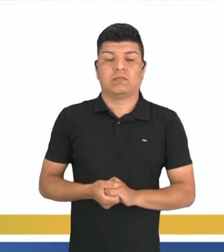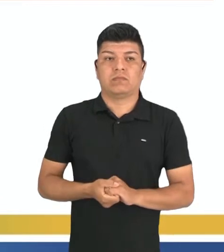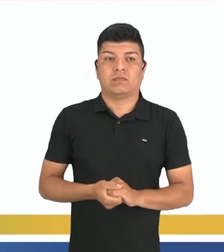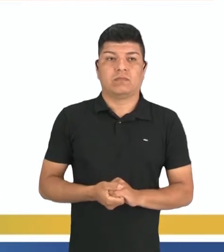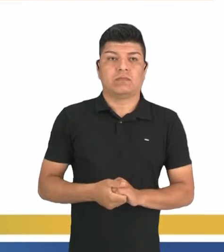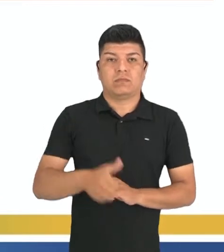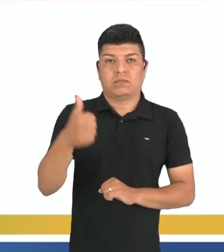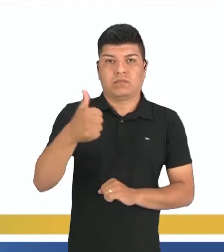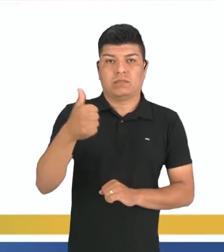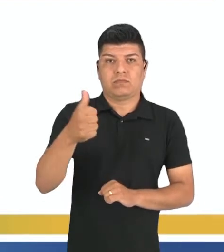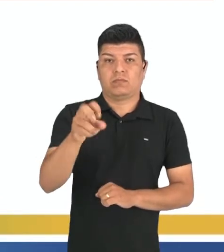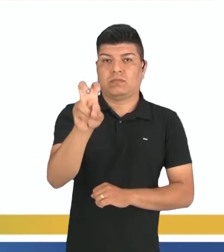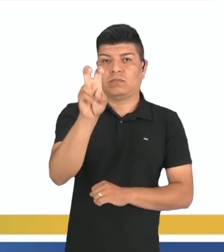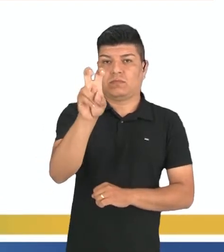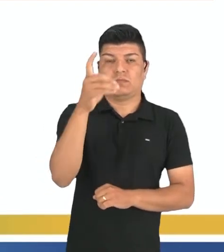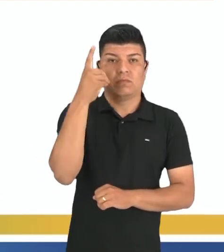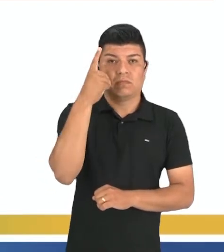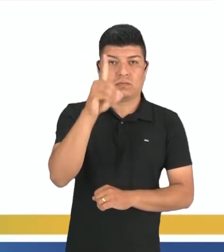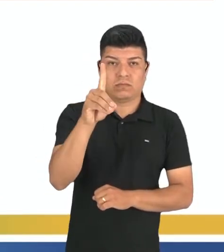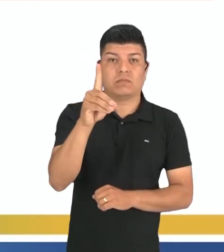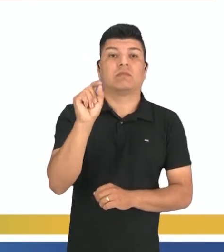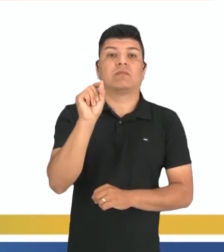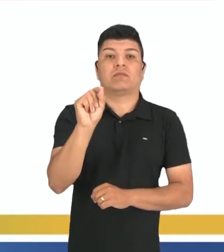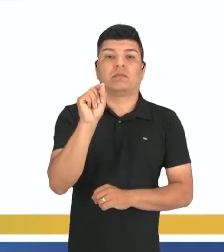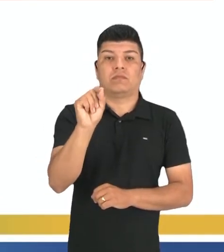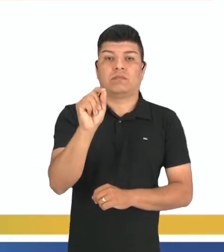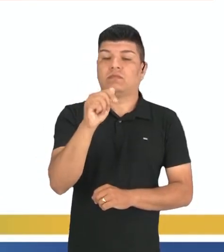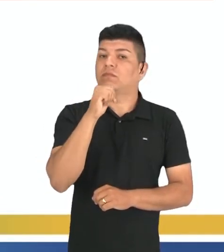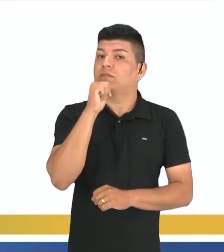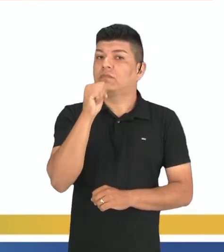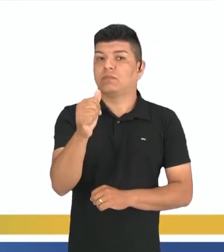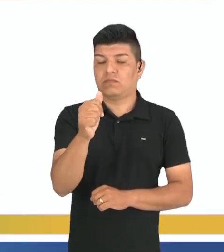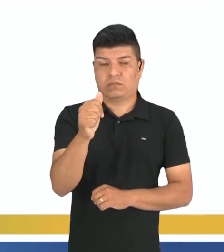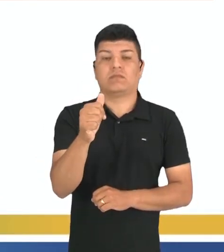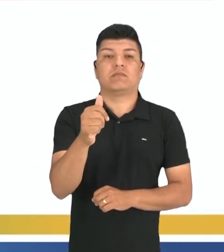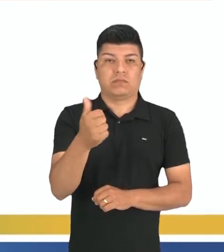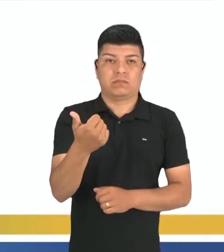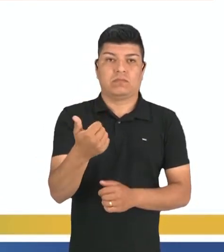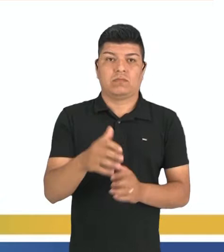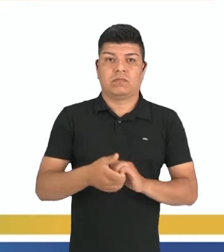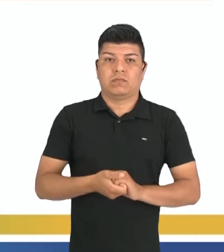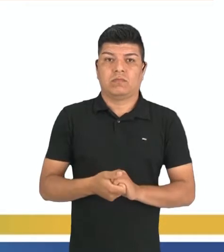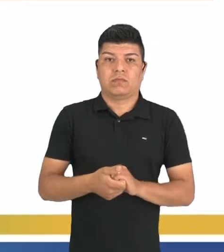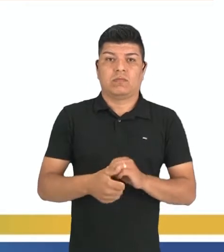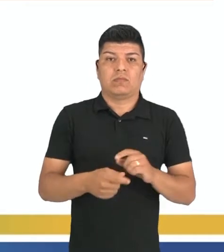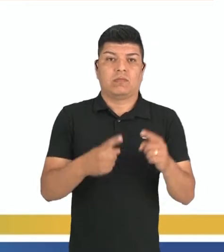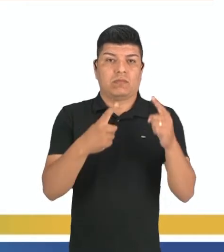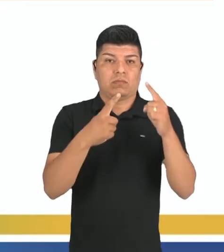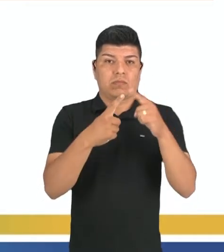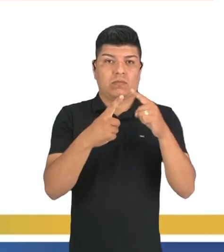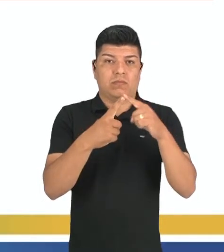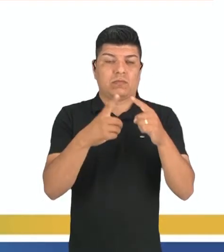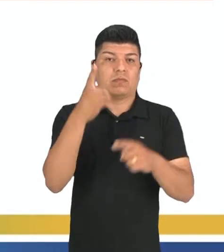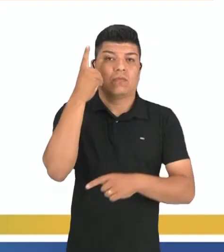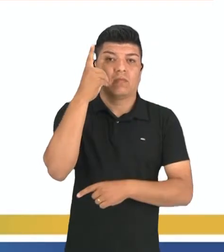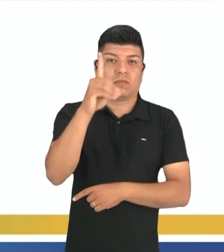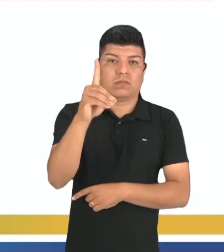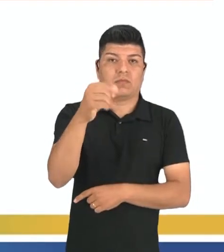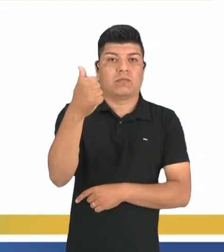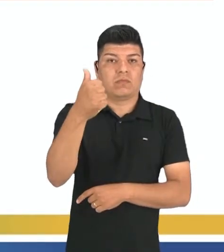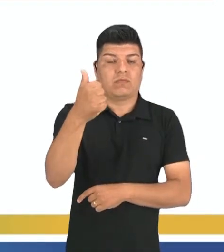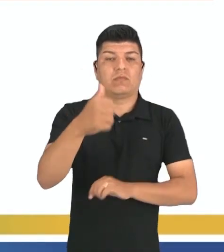Os primeiros 5 dias estão relacionados à menstruação. Então, o primeiro dia do ciclo menstrual, ele